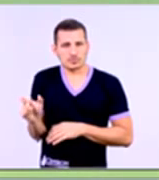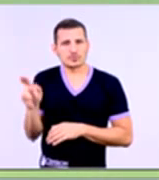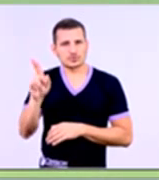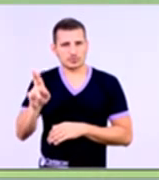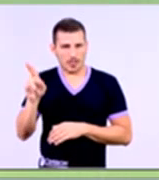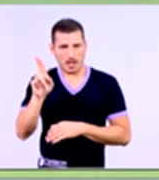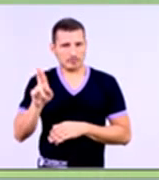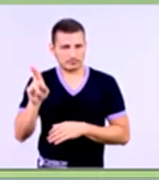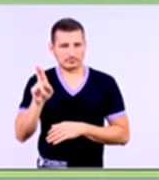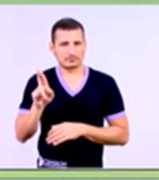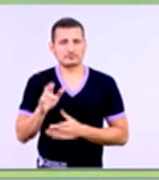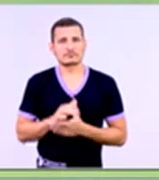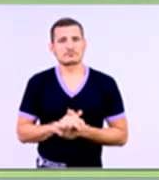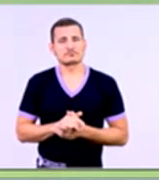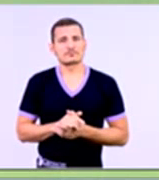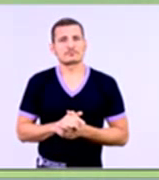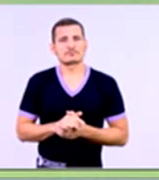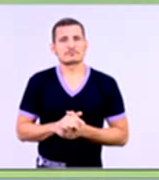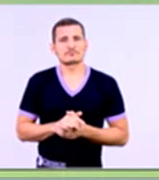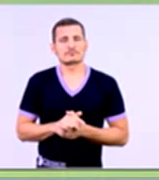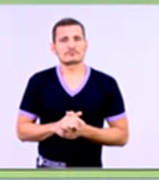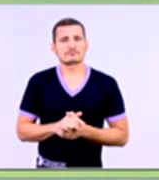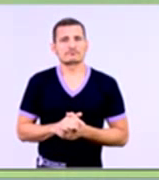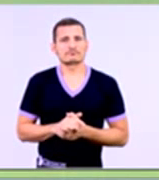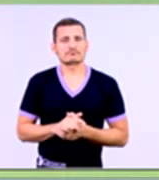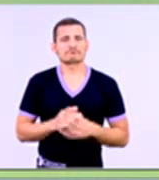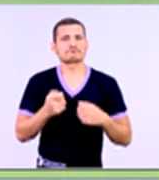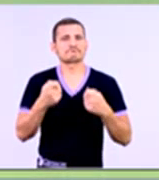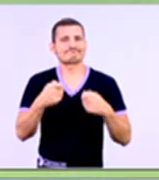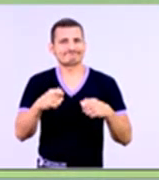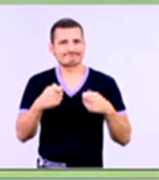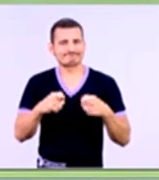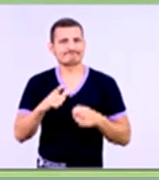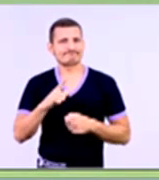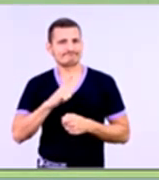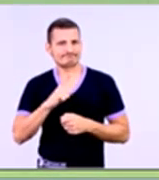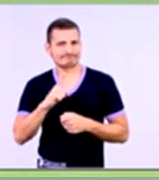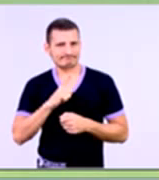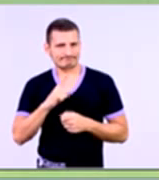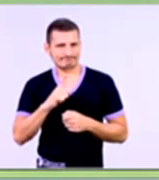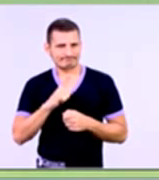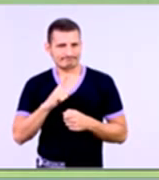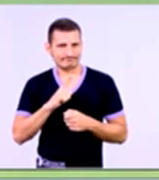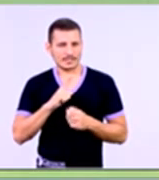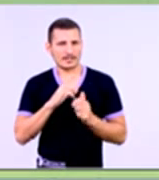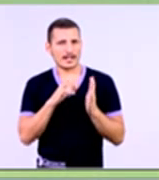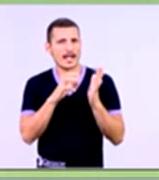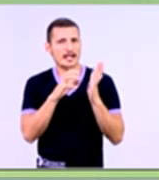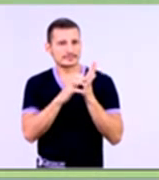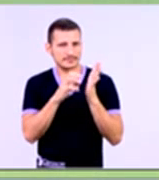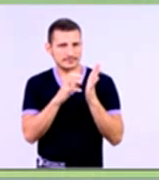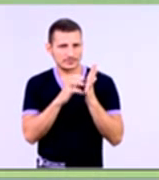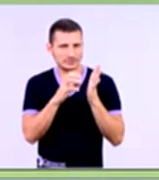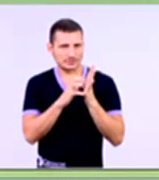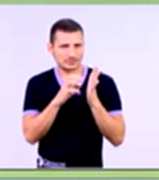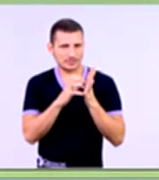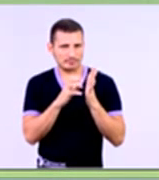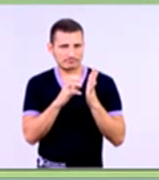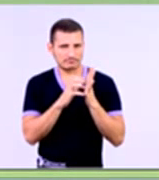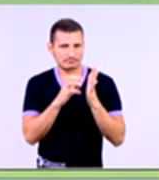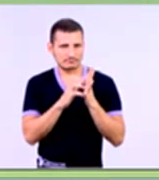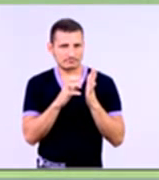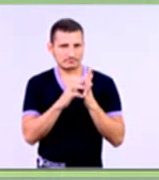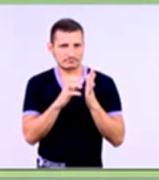deve inevitavelmente ter características práticas, guardem bem essas palavras,